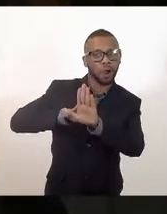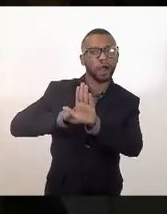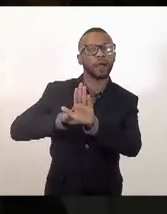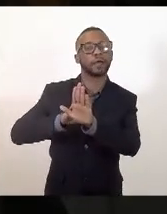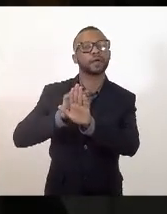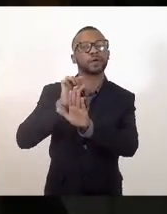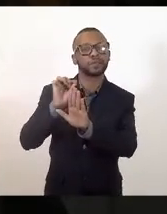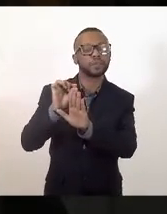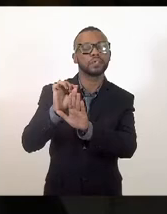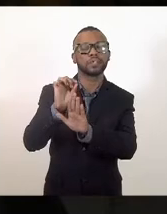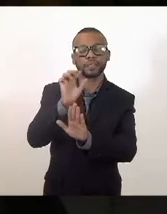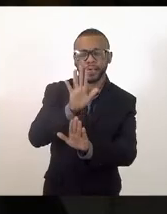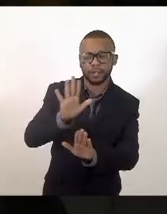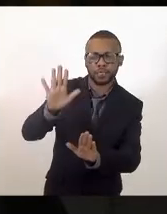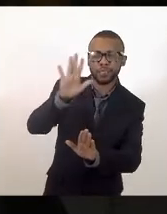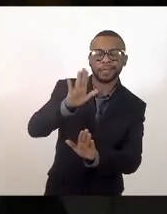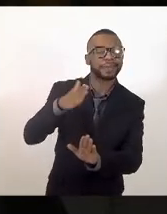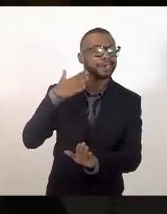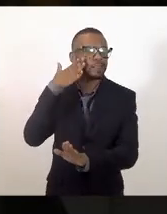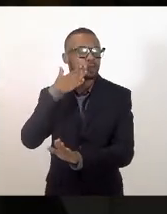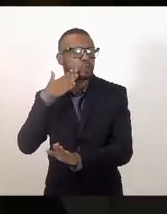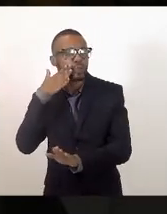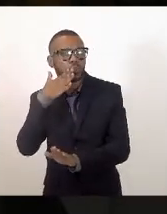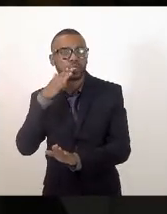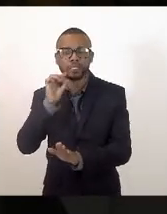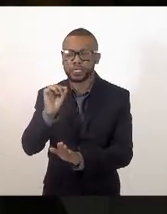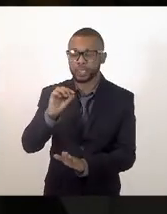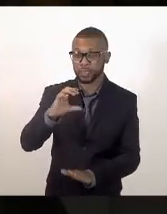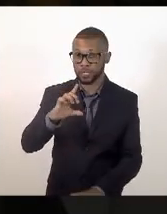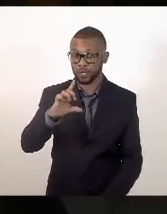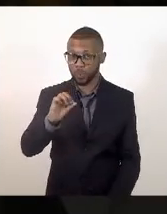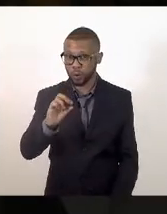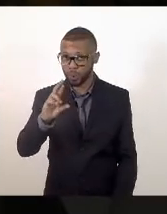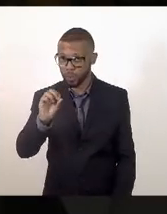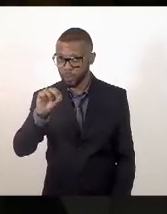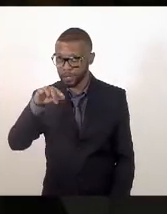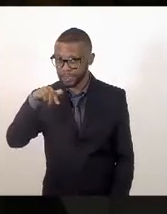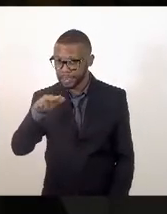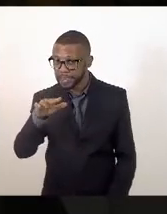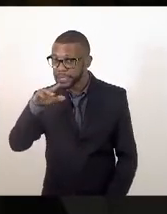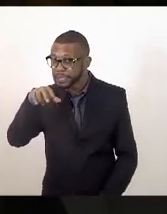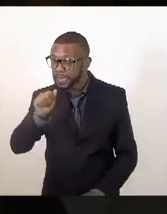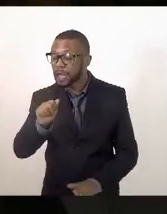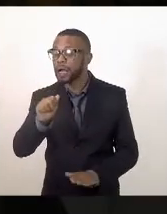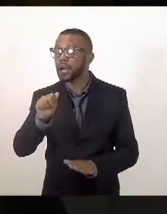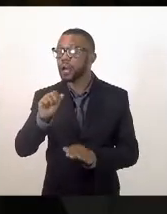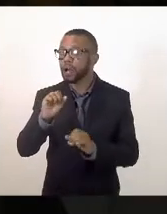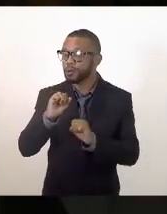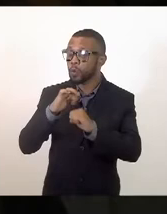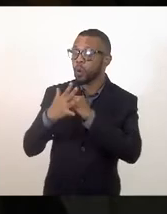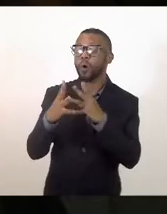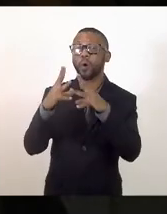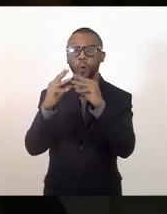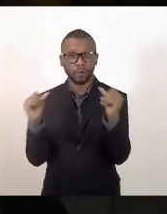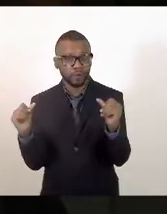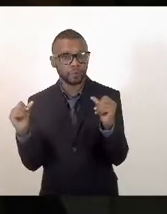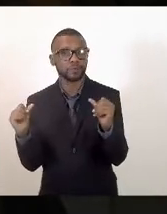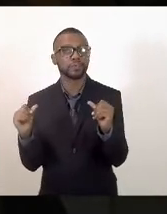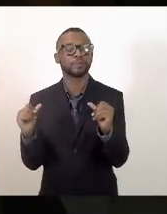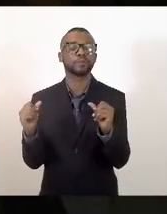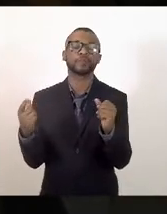do manto que cloroquina curava a Covid, também